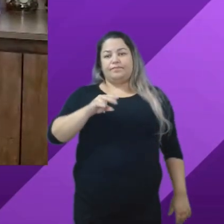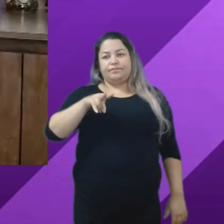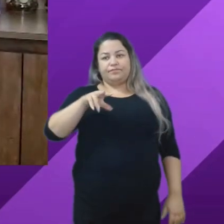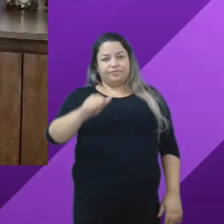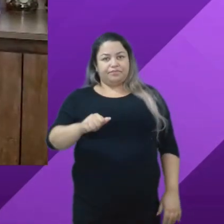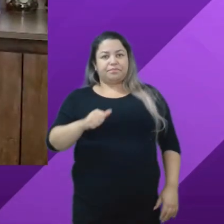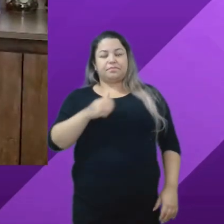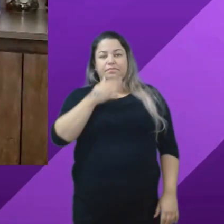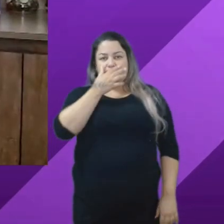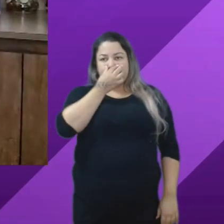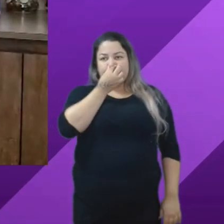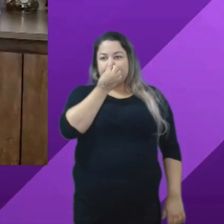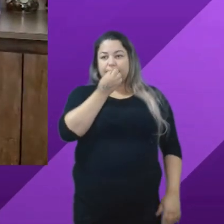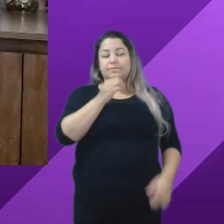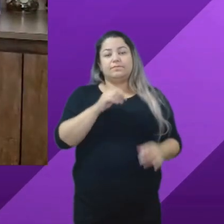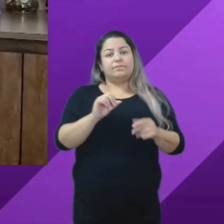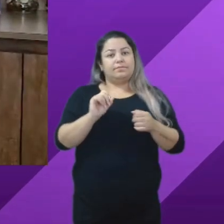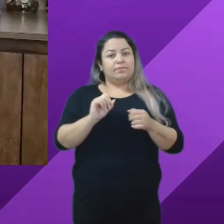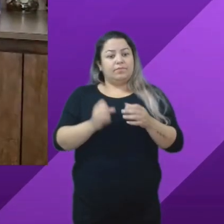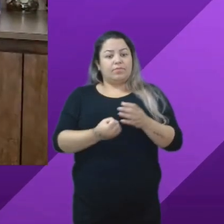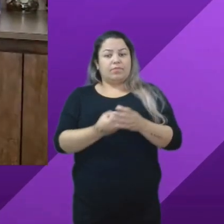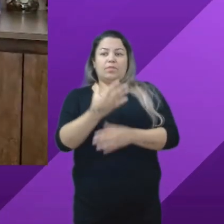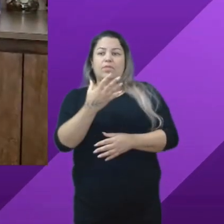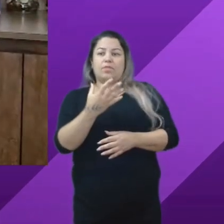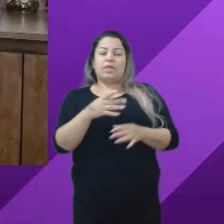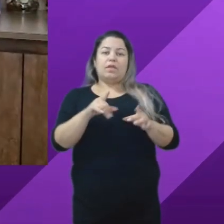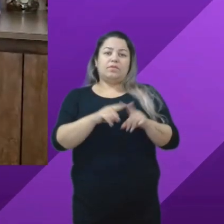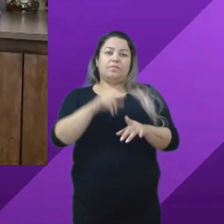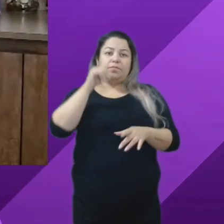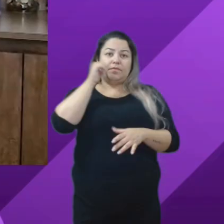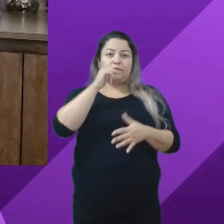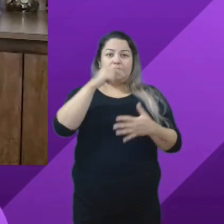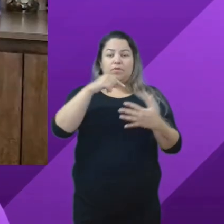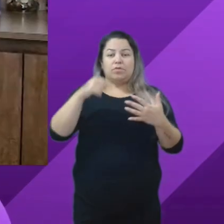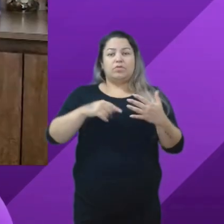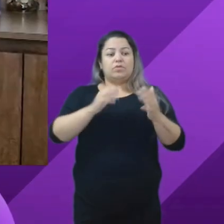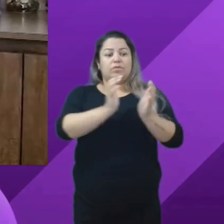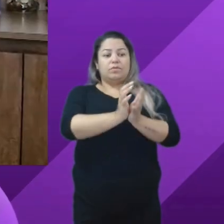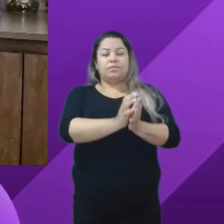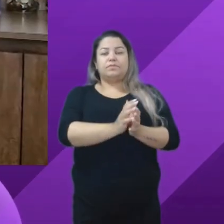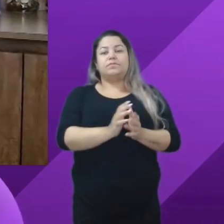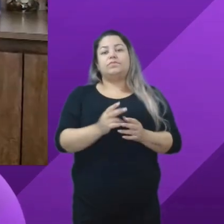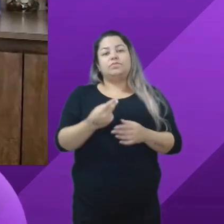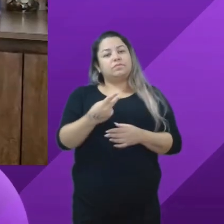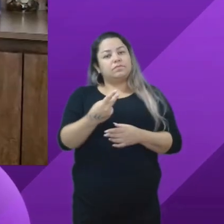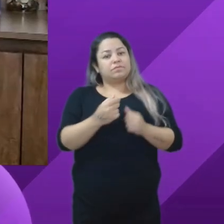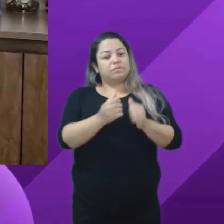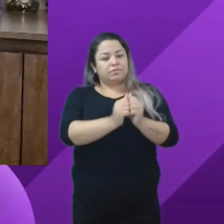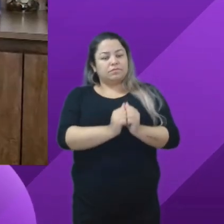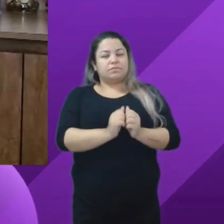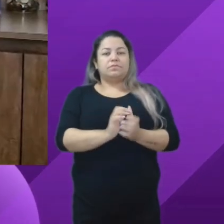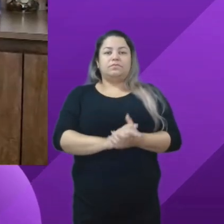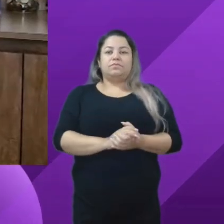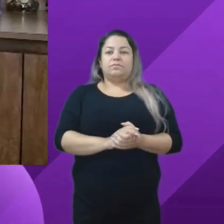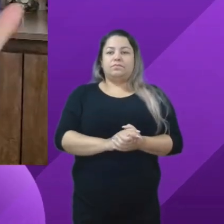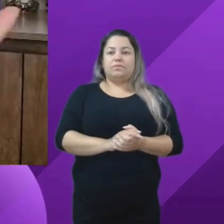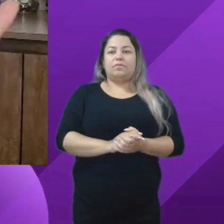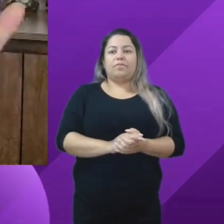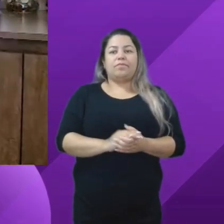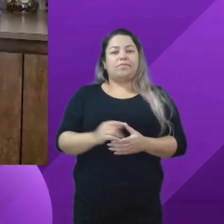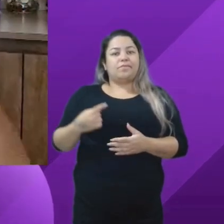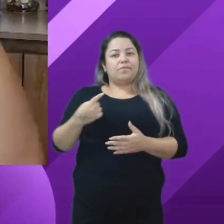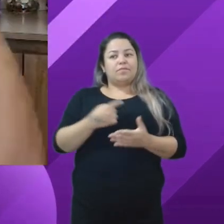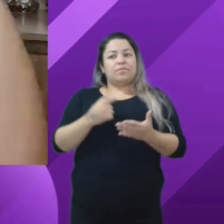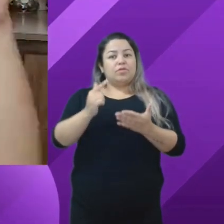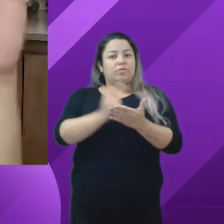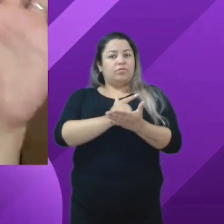a idealizadora do Mulheres de Rede junto comigo. É, A gente pegou o livro de cultura